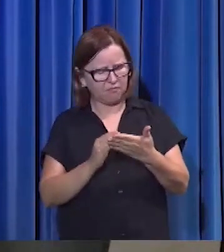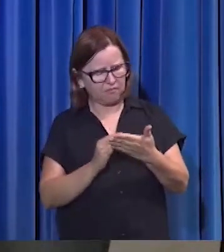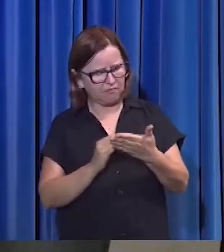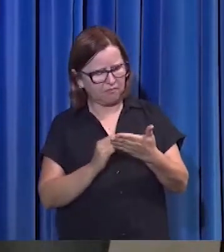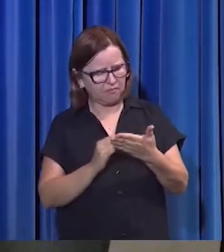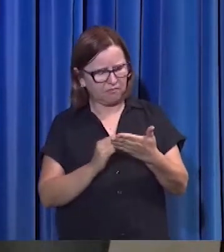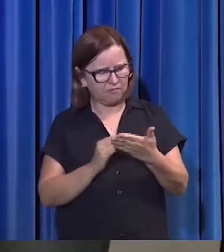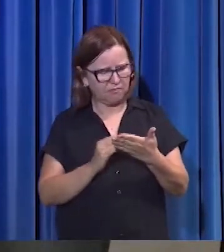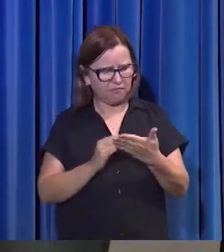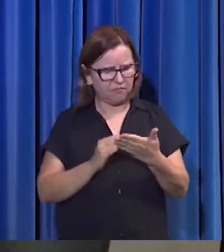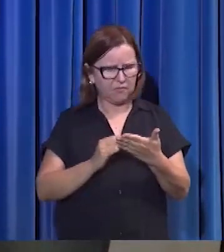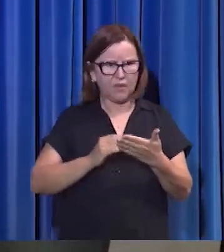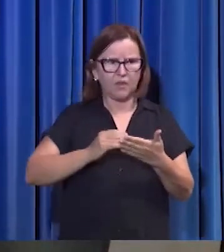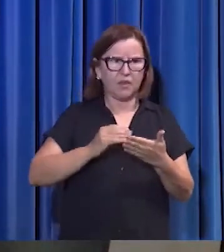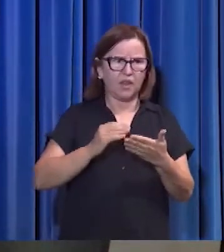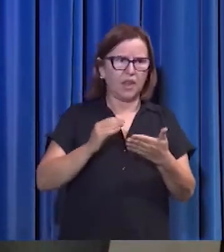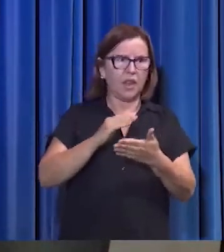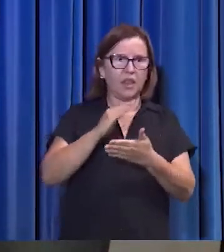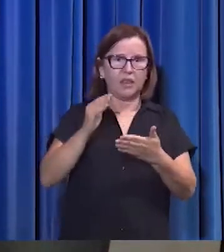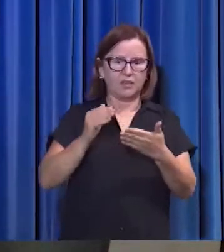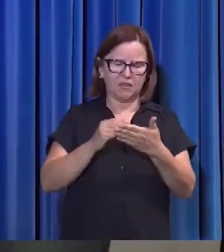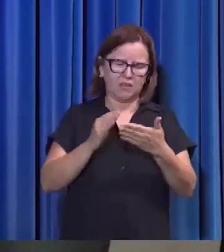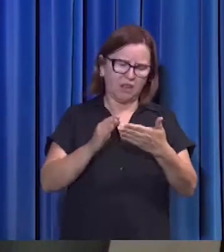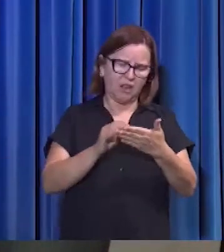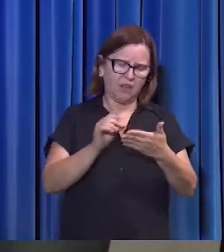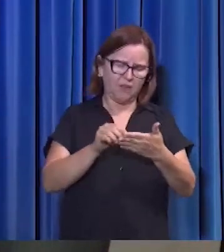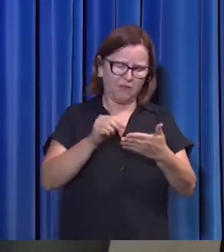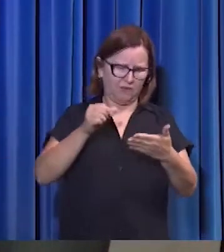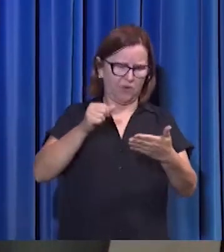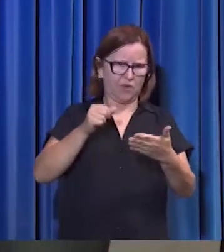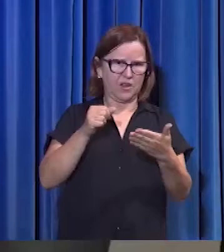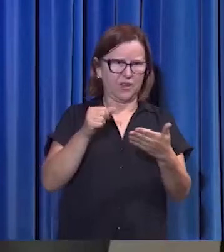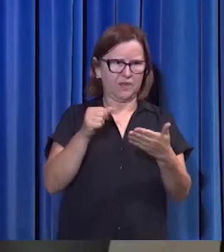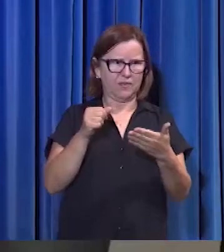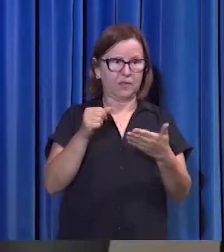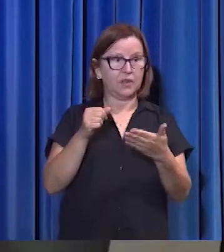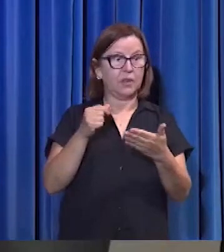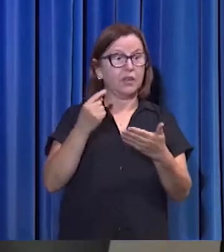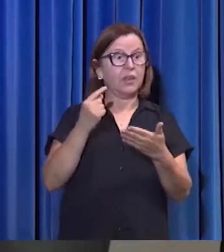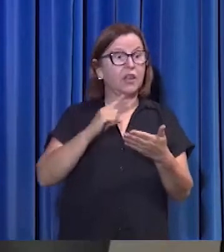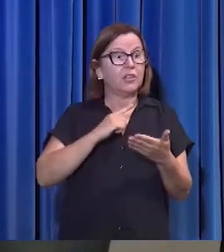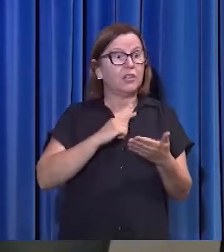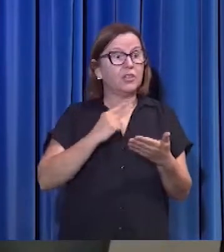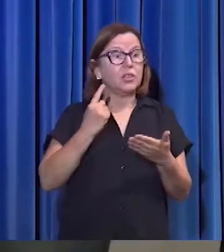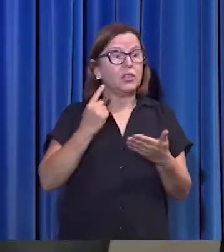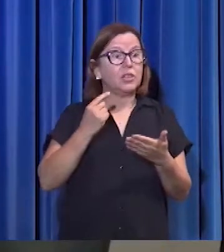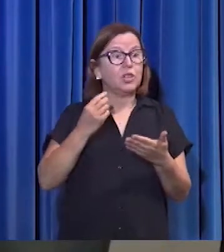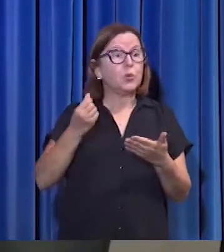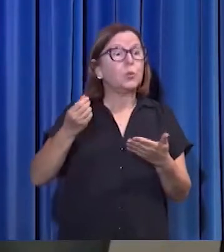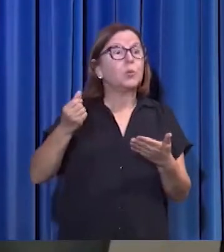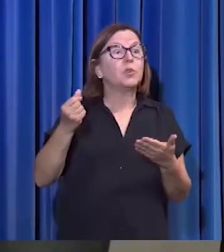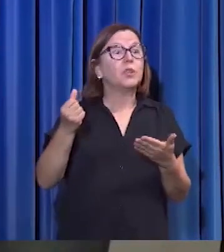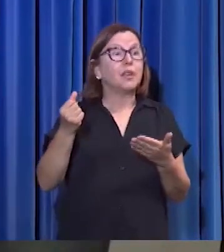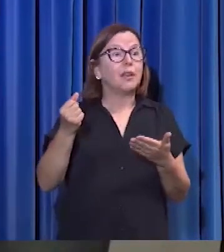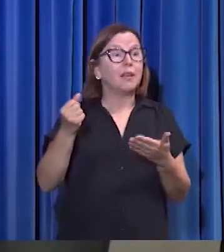tinha uma nota, vamos dizer assim, de $100. Era de um dinheiro